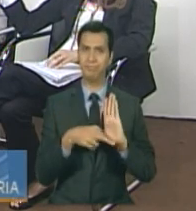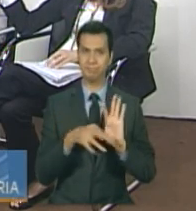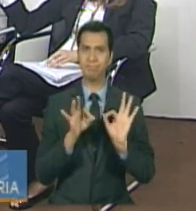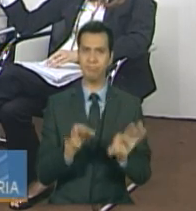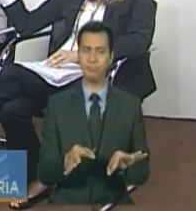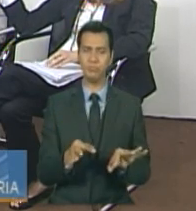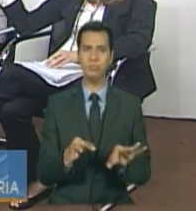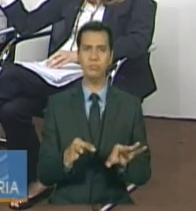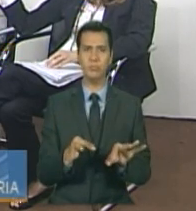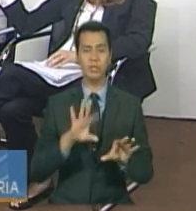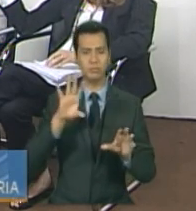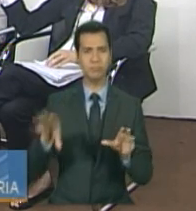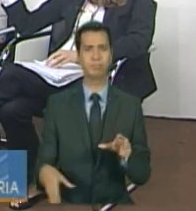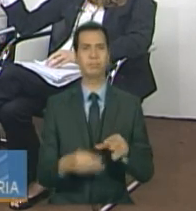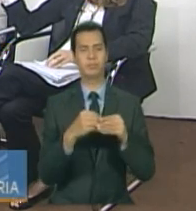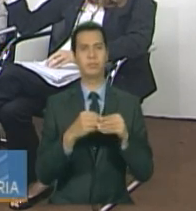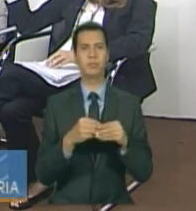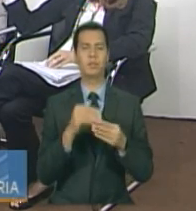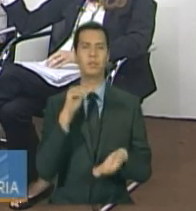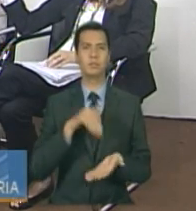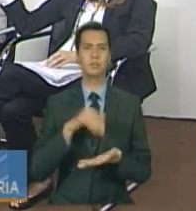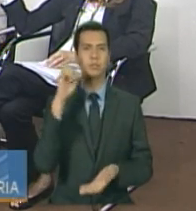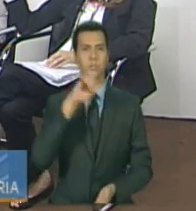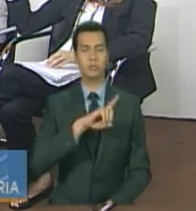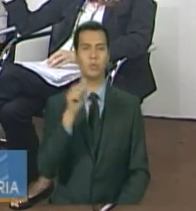e o prazo suplementar vai até o dia